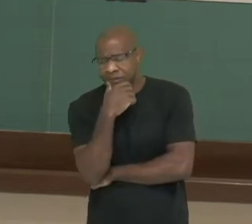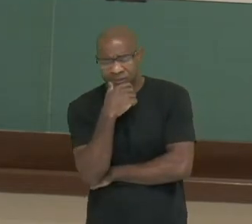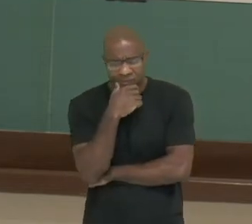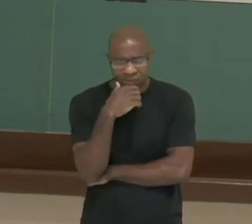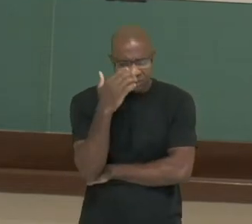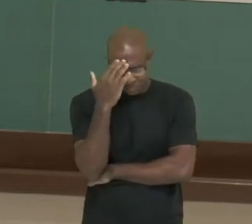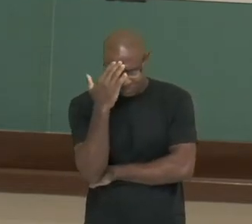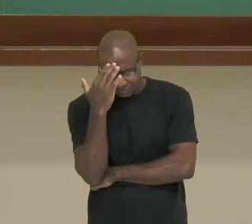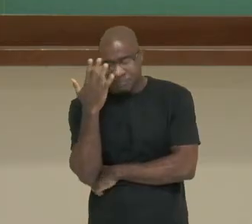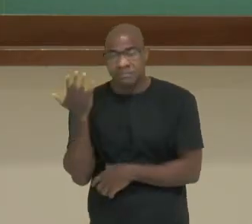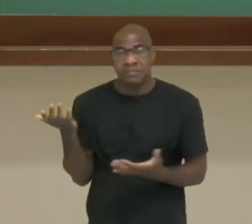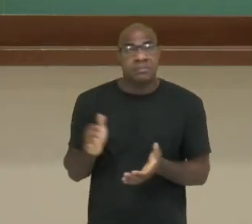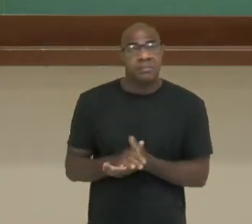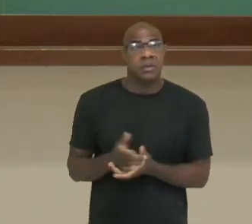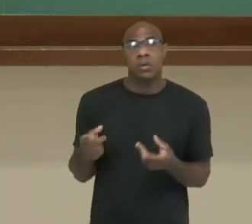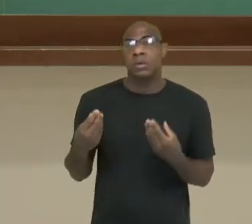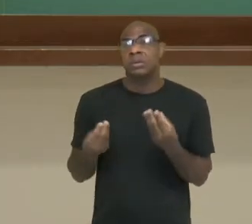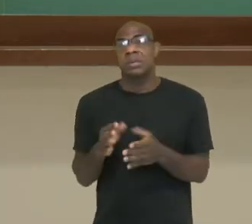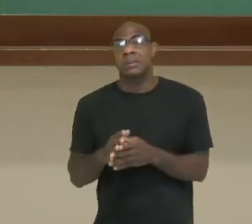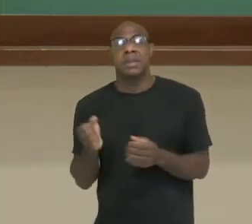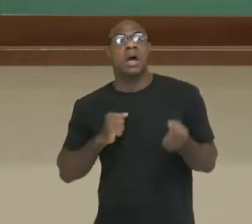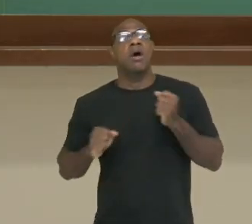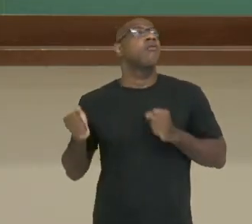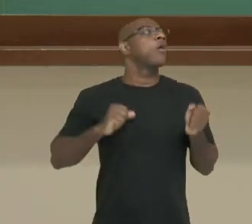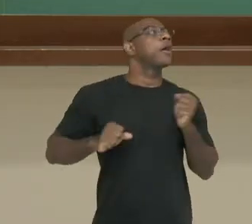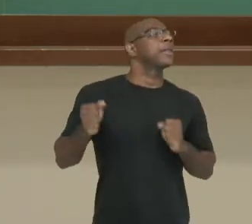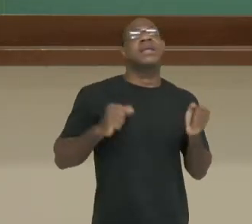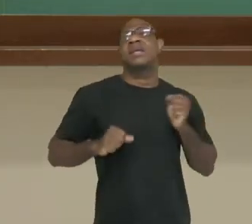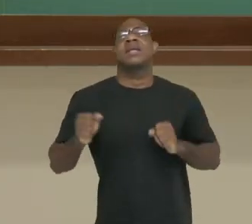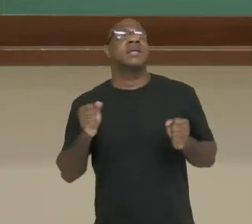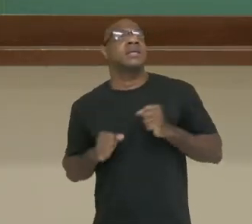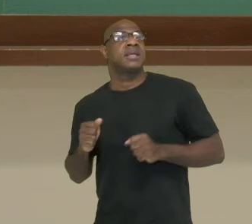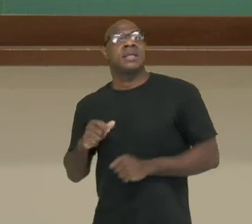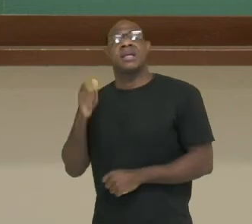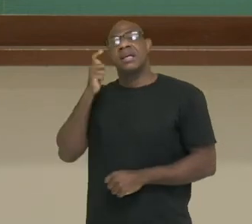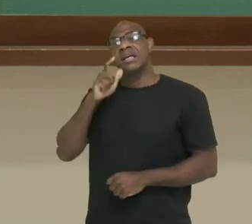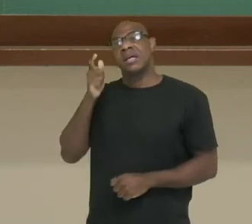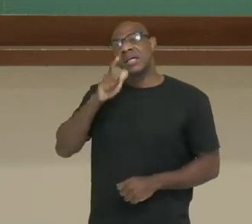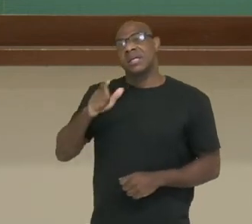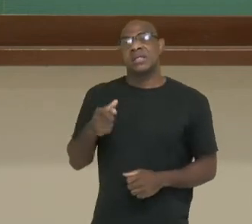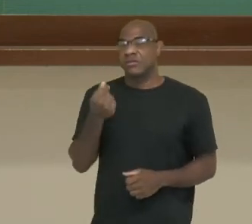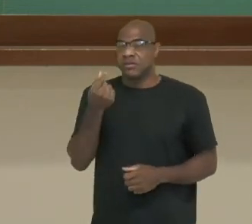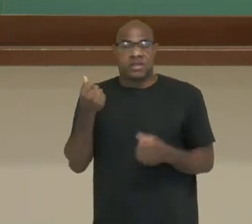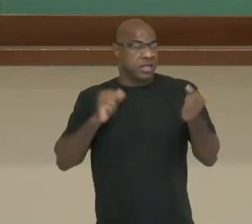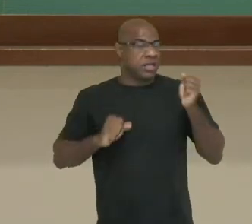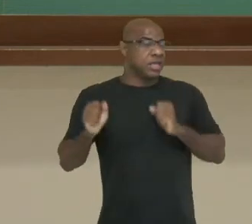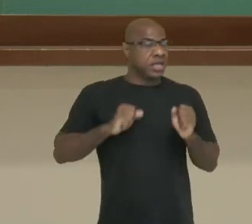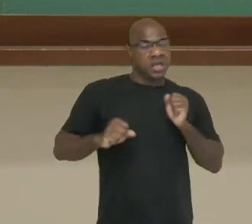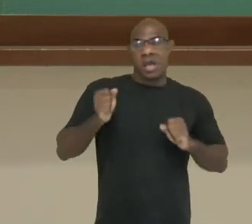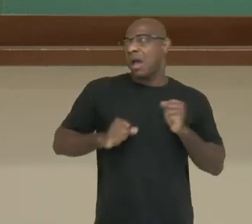né? Ou então a euforia de ter ganhado ali na lotomania,